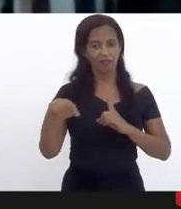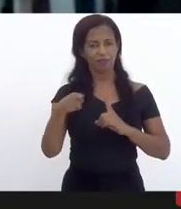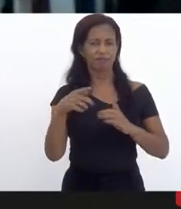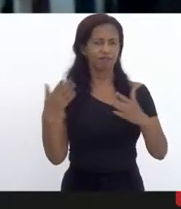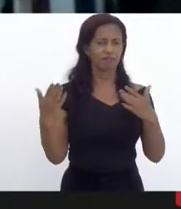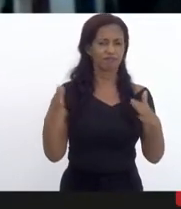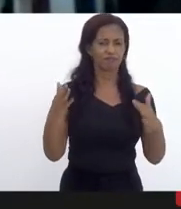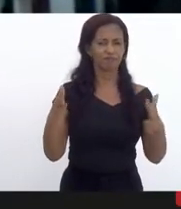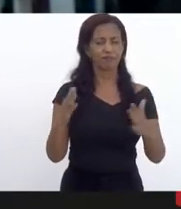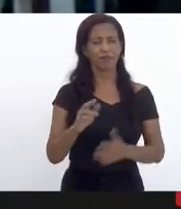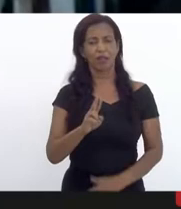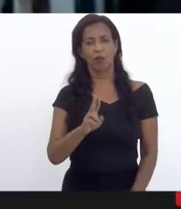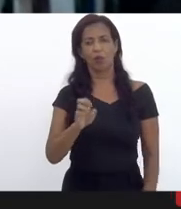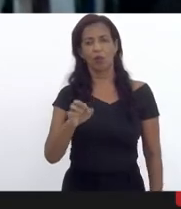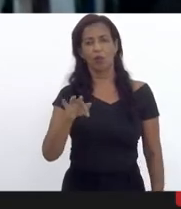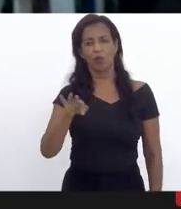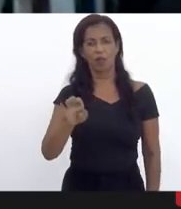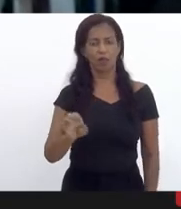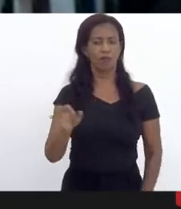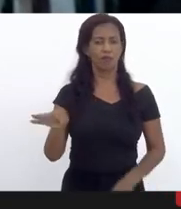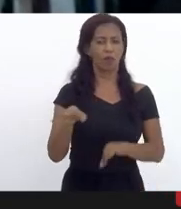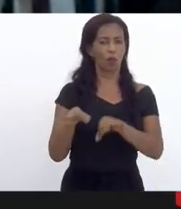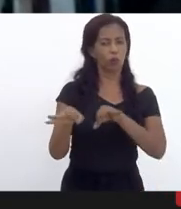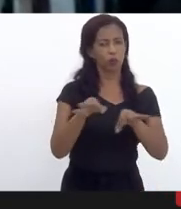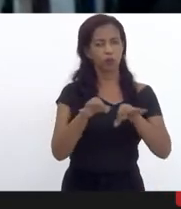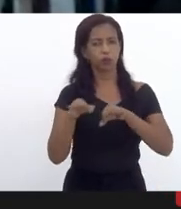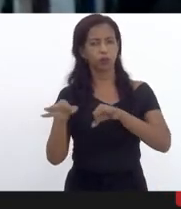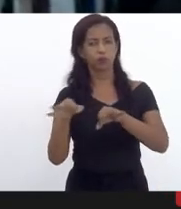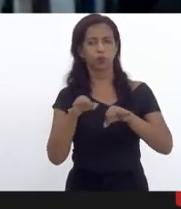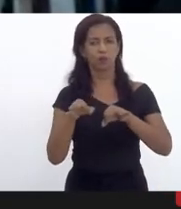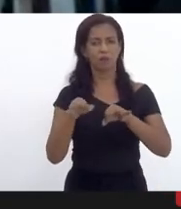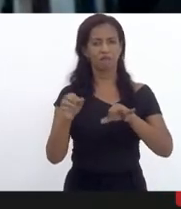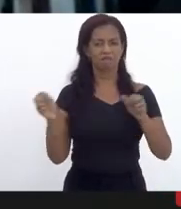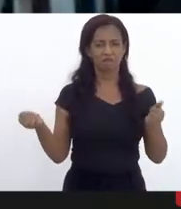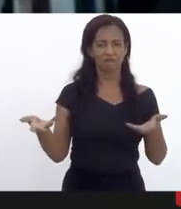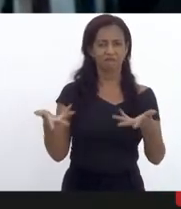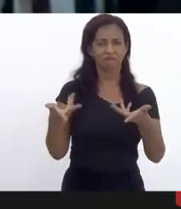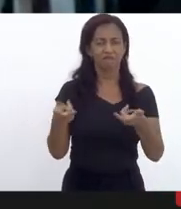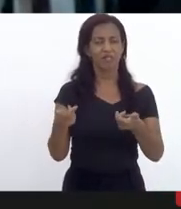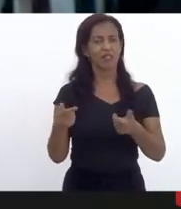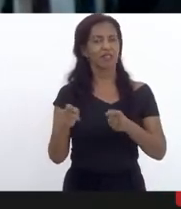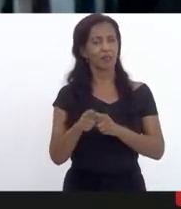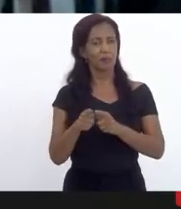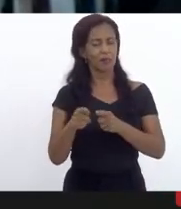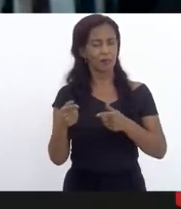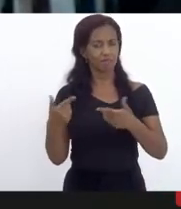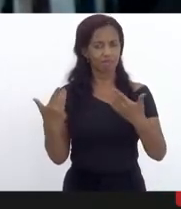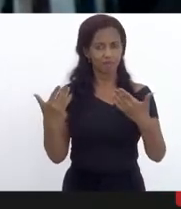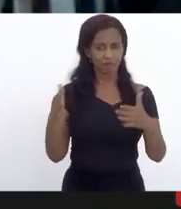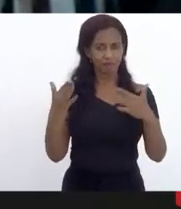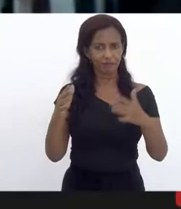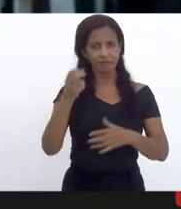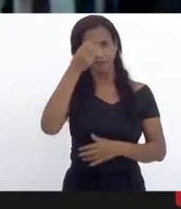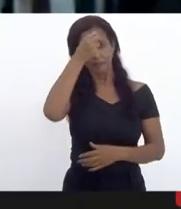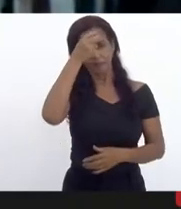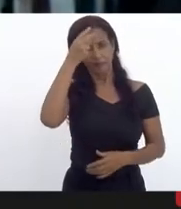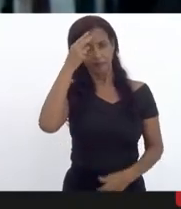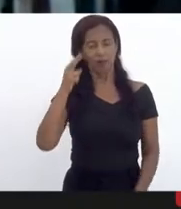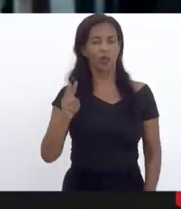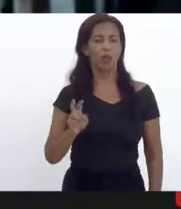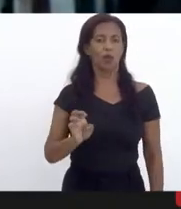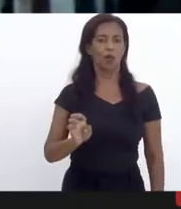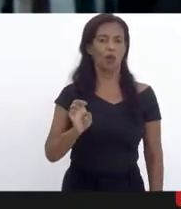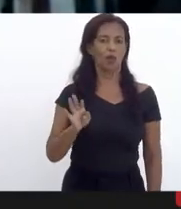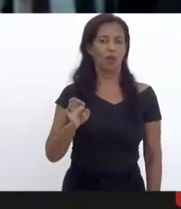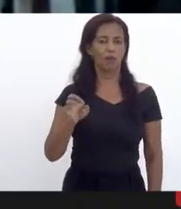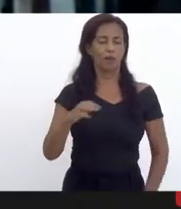parabenizar a UENF por estar organizando esse evento. Gostaria de saudar também o prefeito Elbert Rezende,